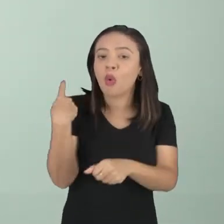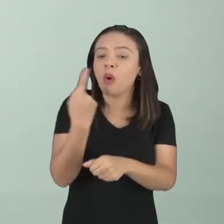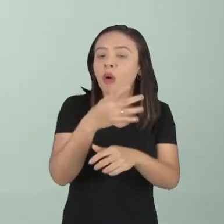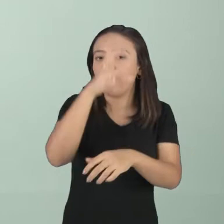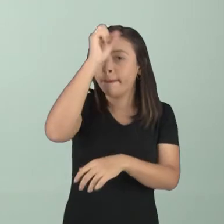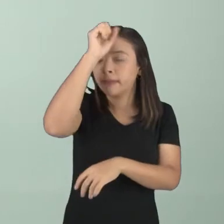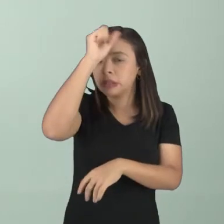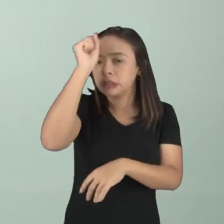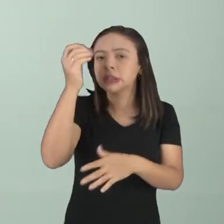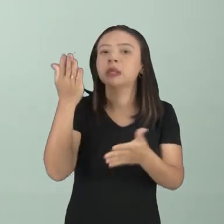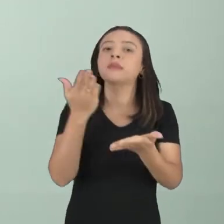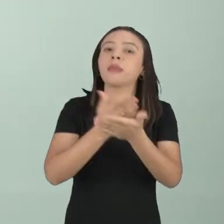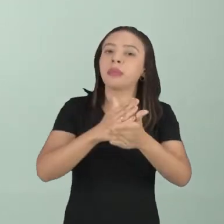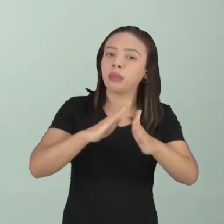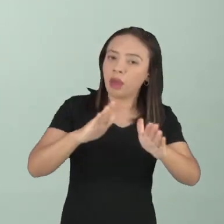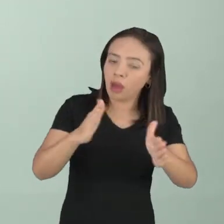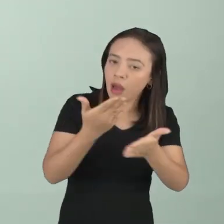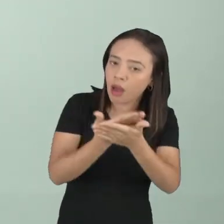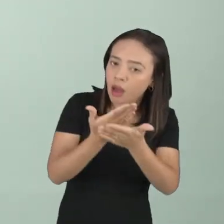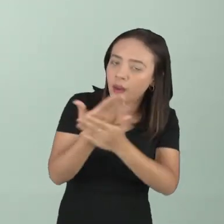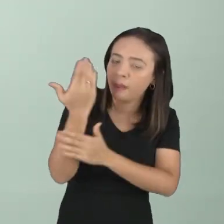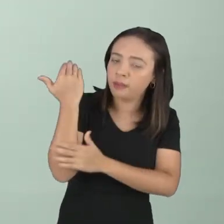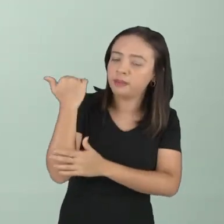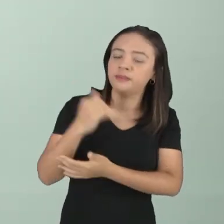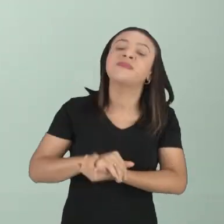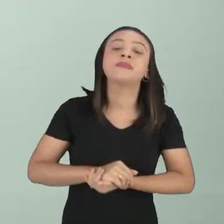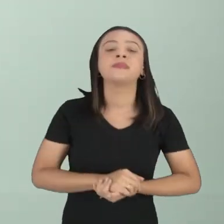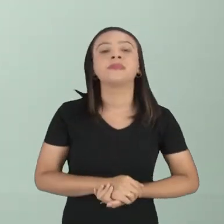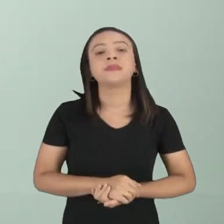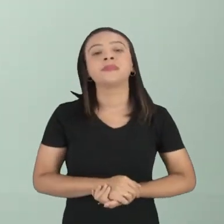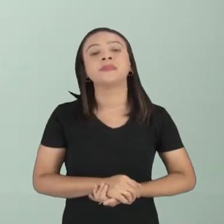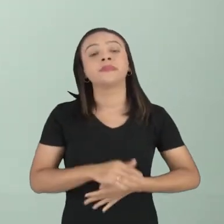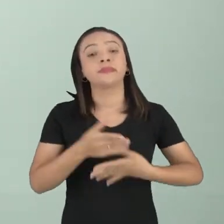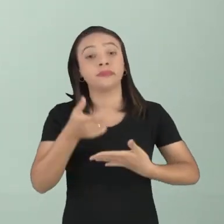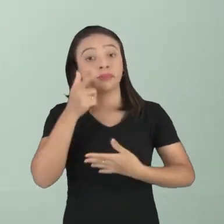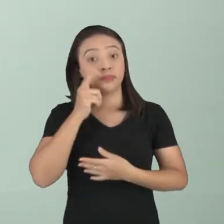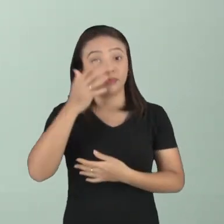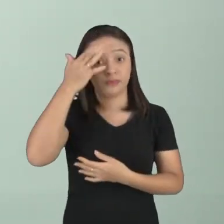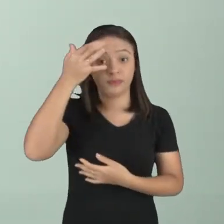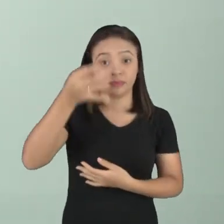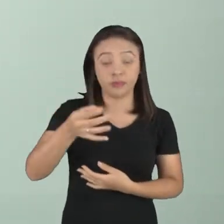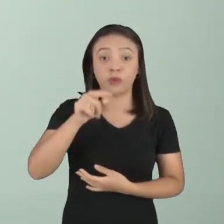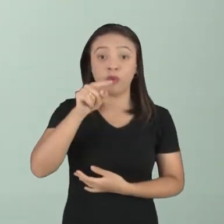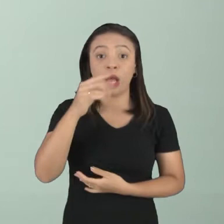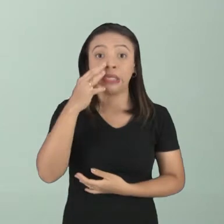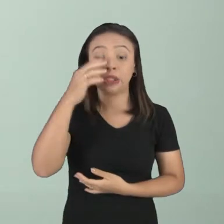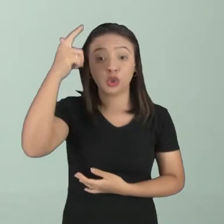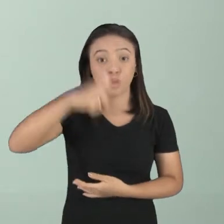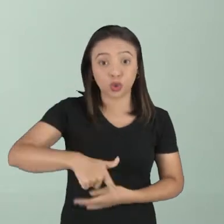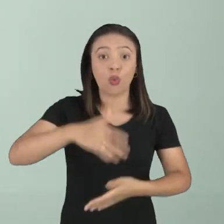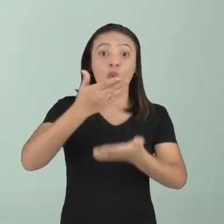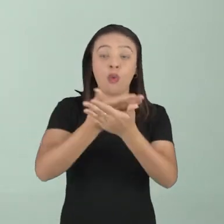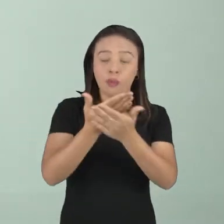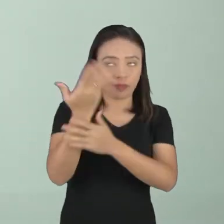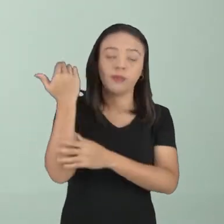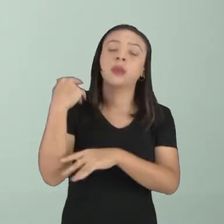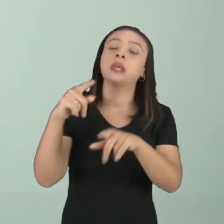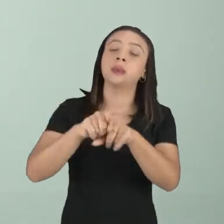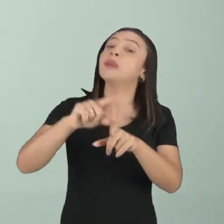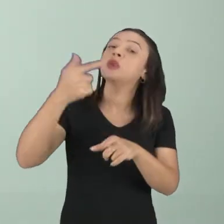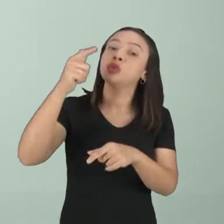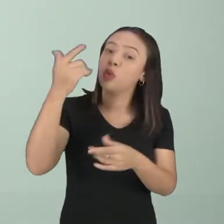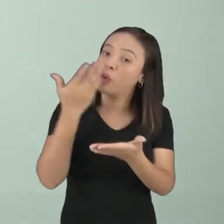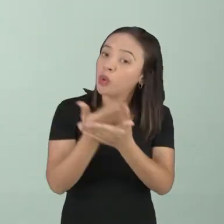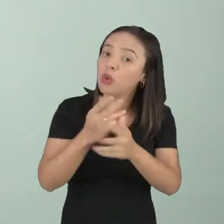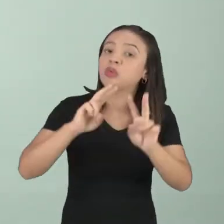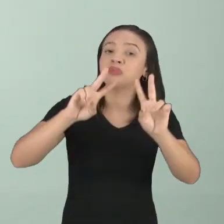última aula, tá certo? Aí você, para compreender melhor, você retoma a aula anterior, retoma as outras aulas